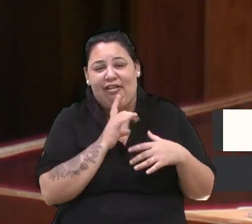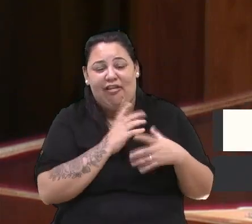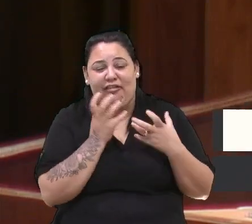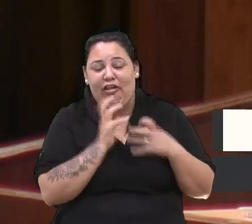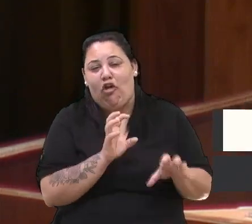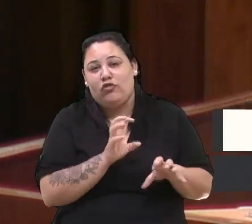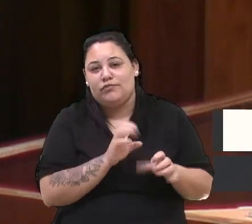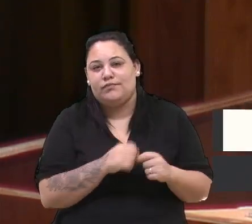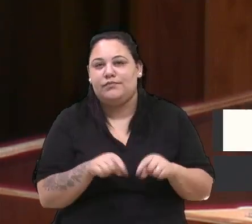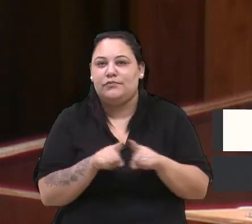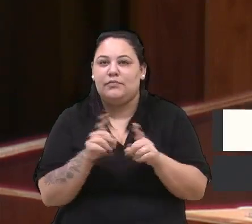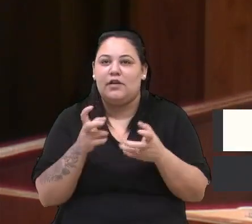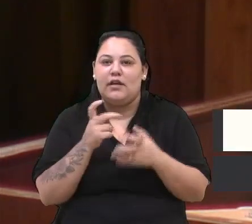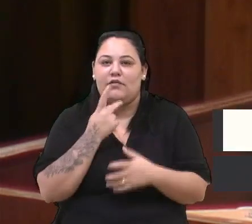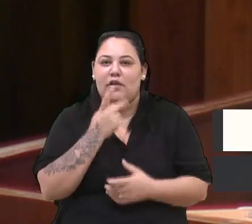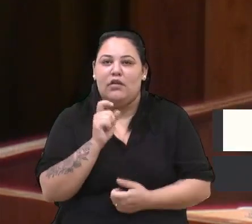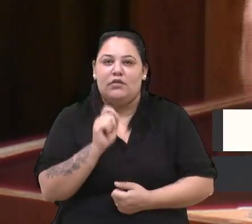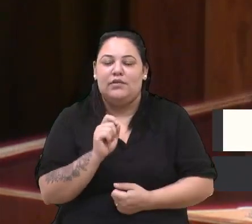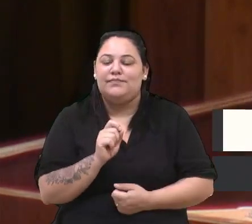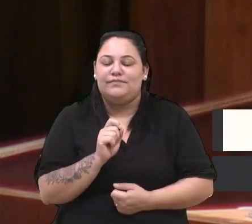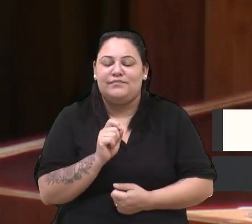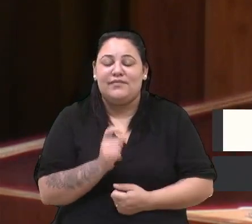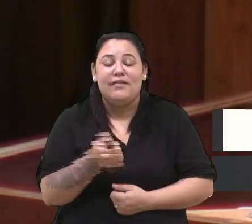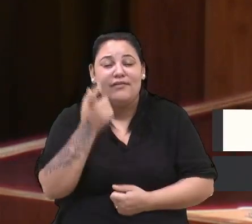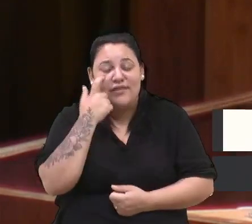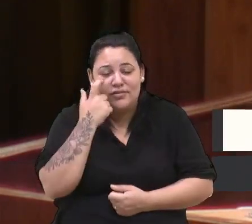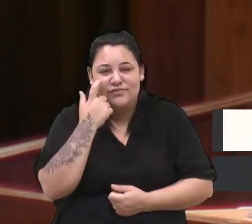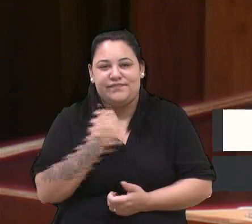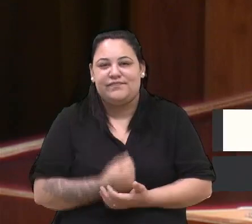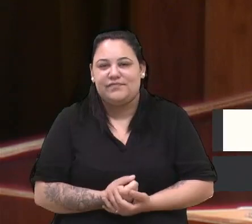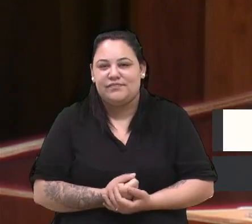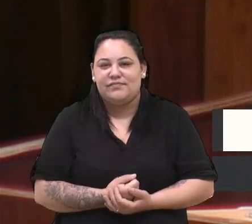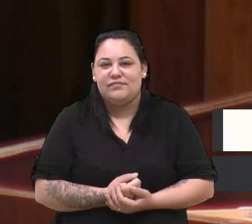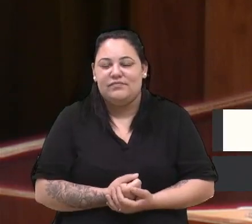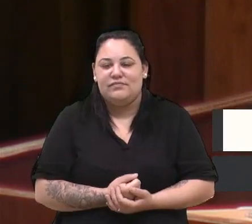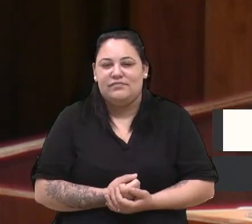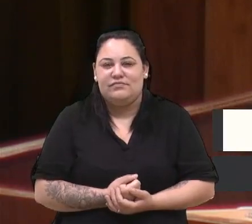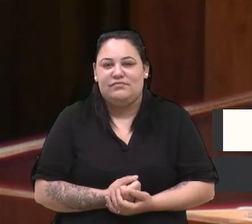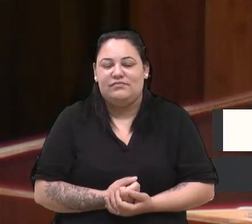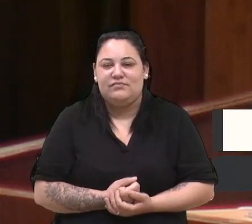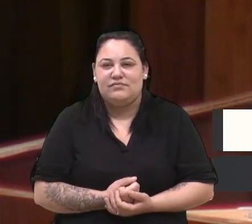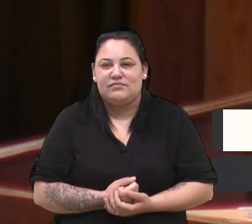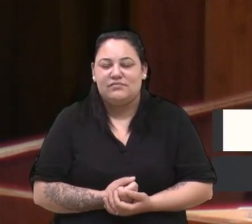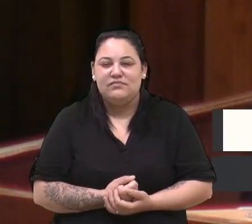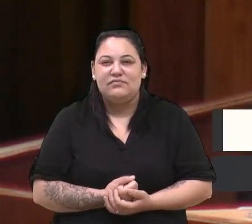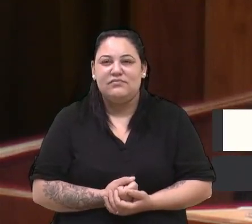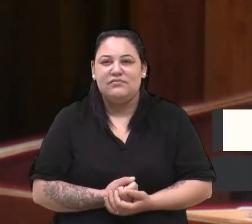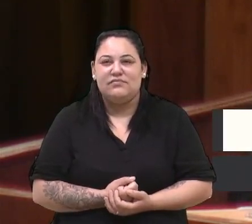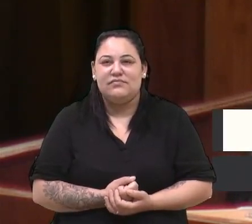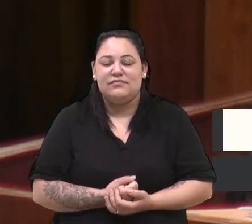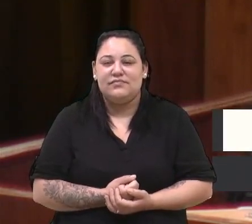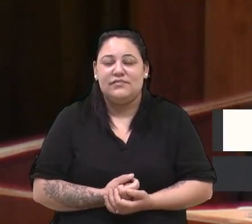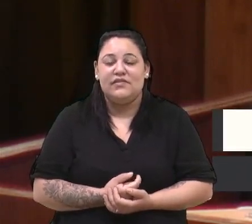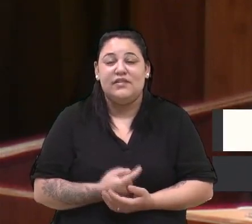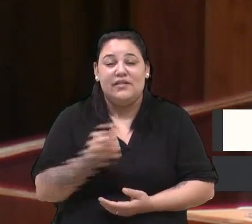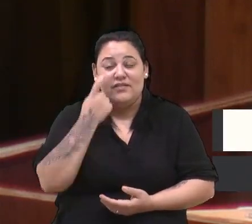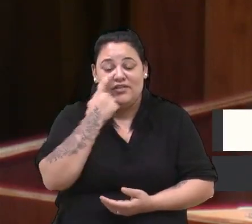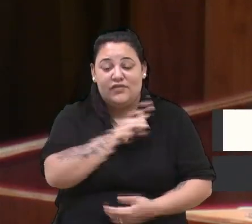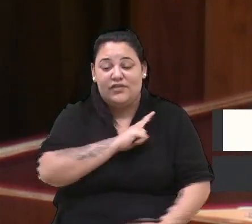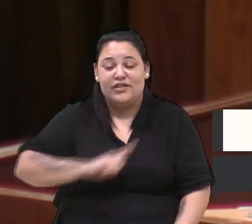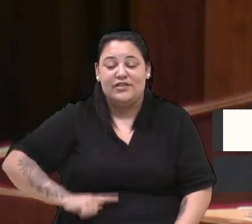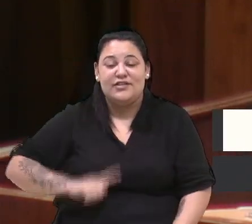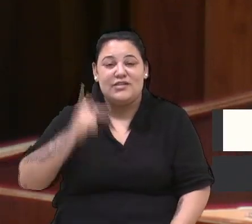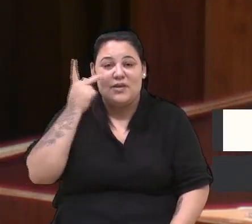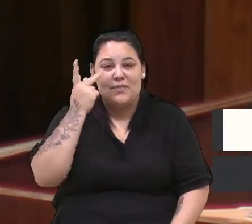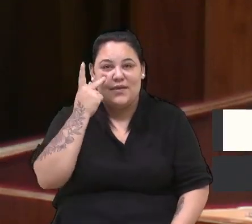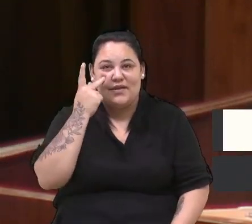o seguinte, vejam que o governador de São Paulo, essa semana, elogiou muito